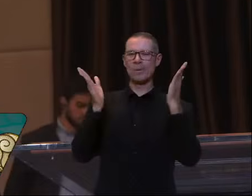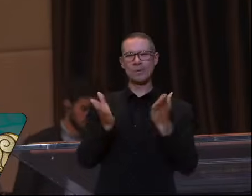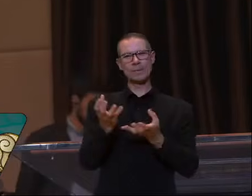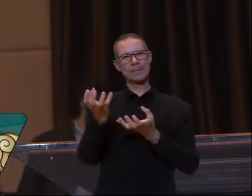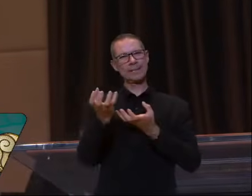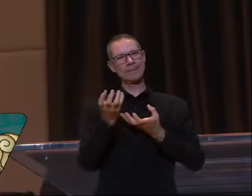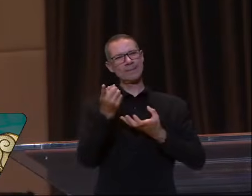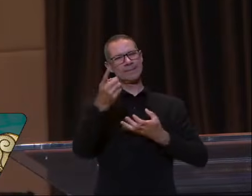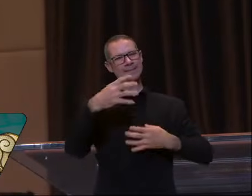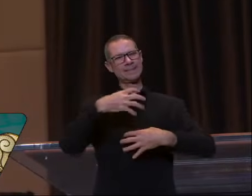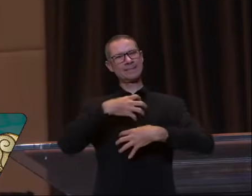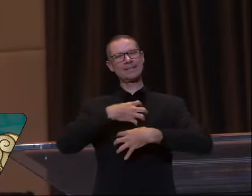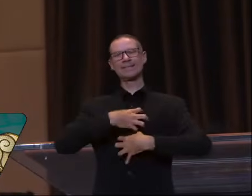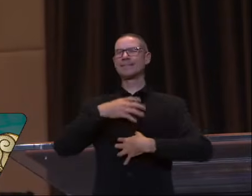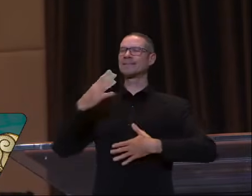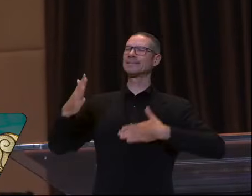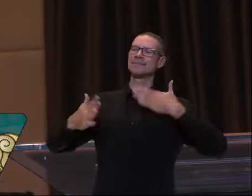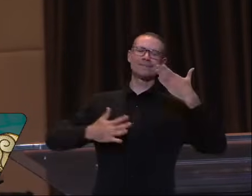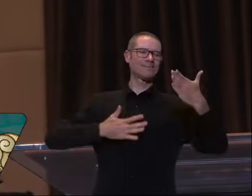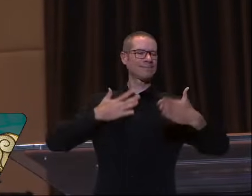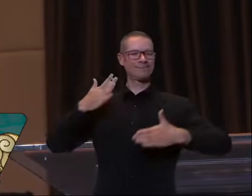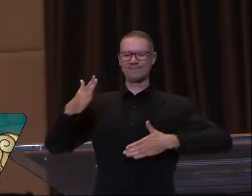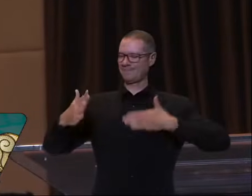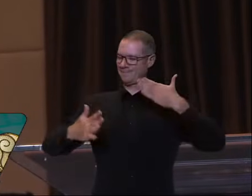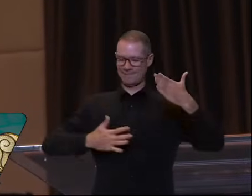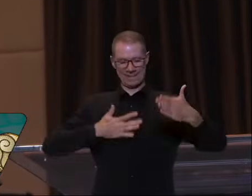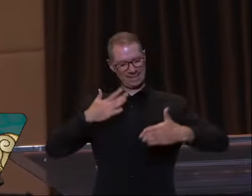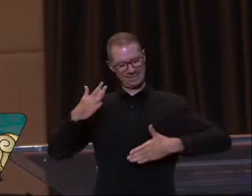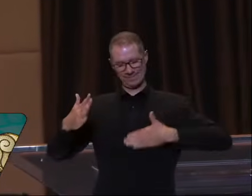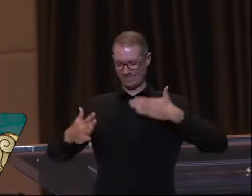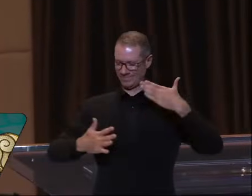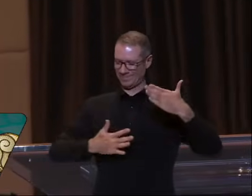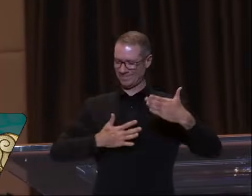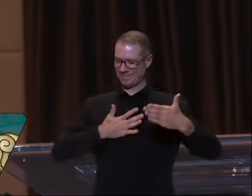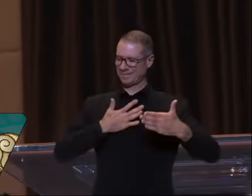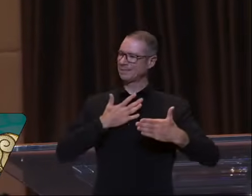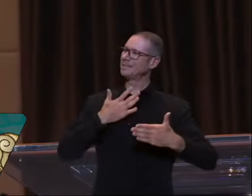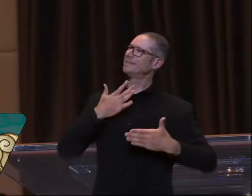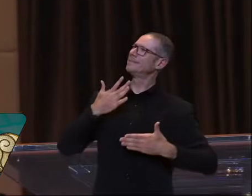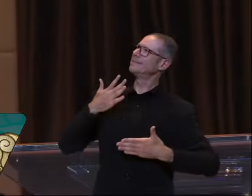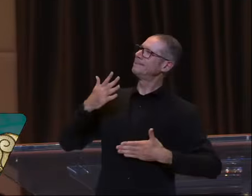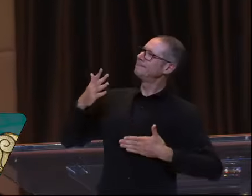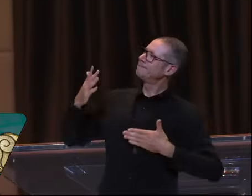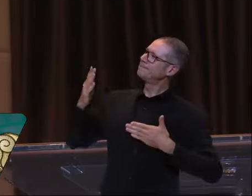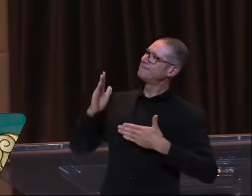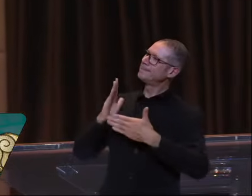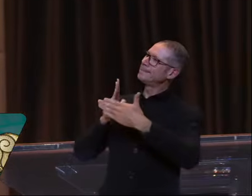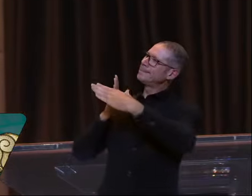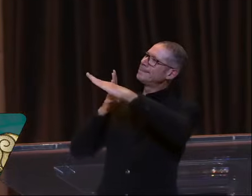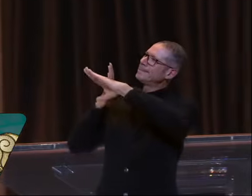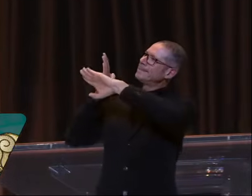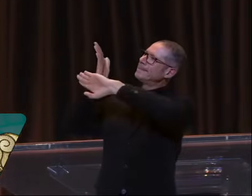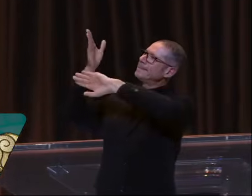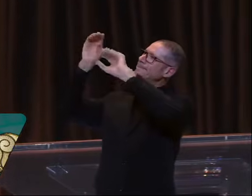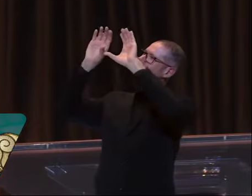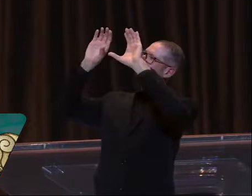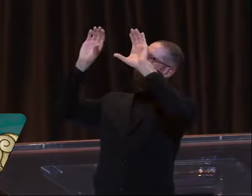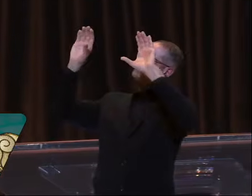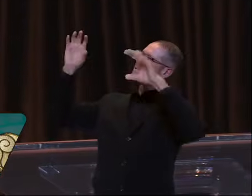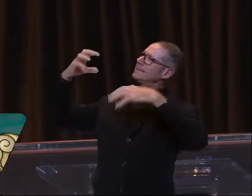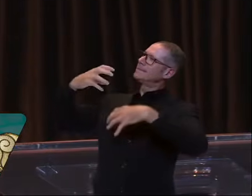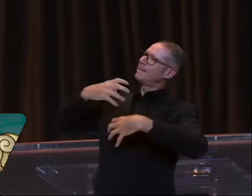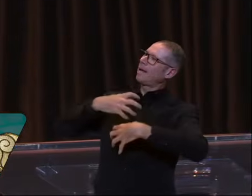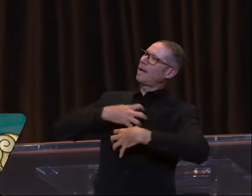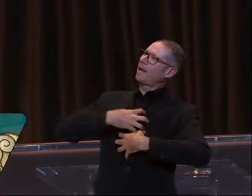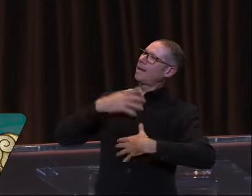você sentisse essa alegria. Entrasse na antessala, sentisse a